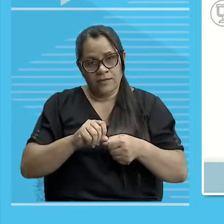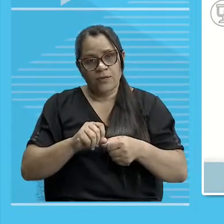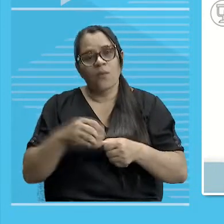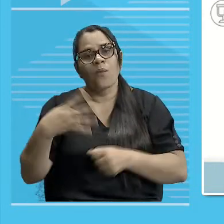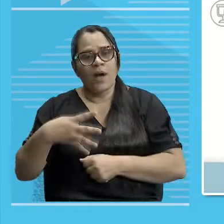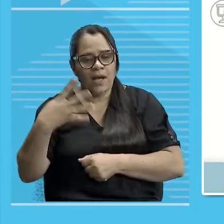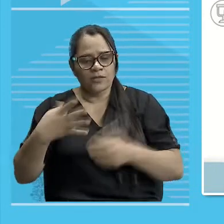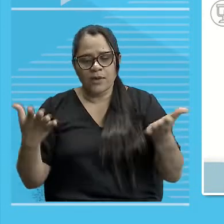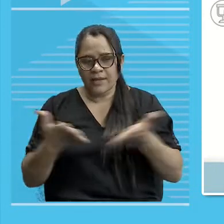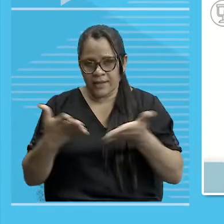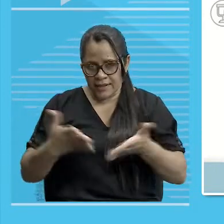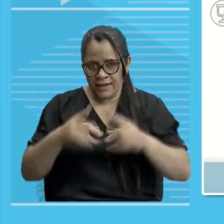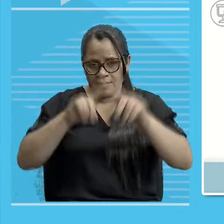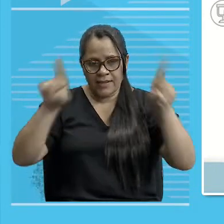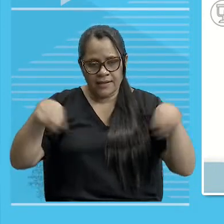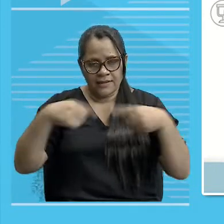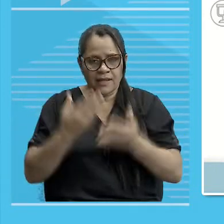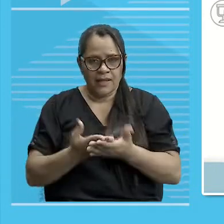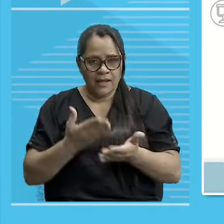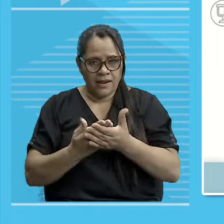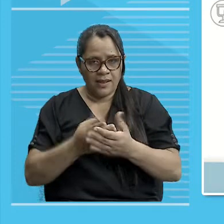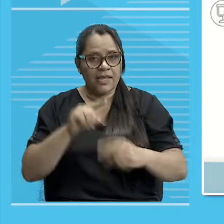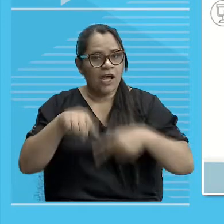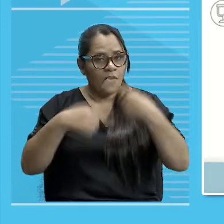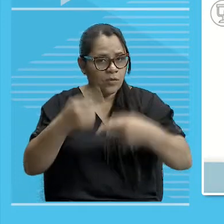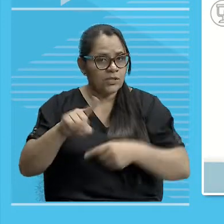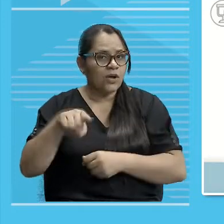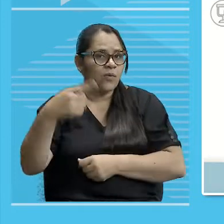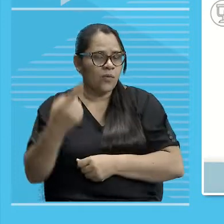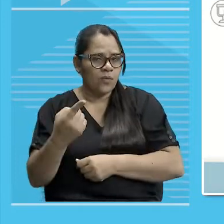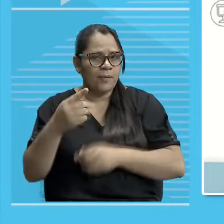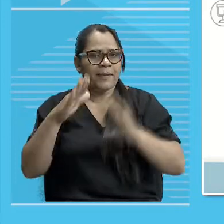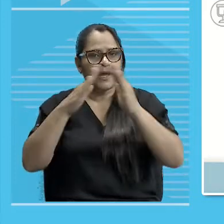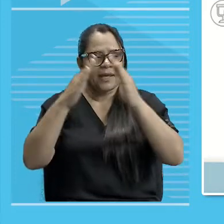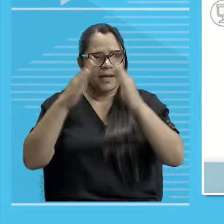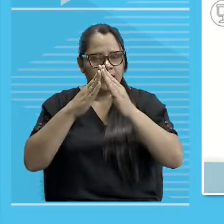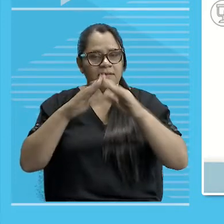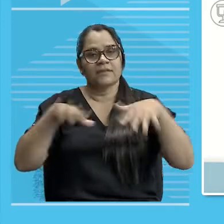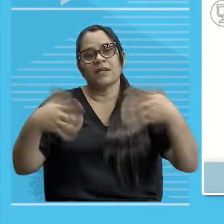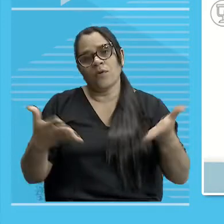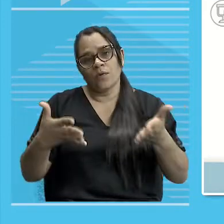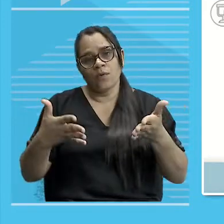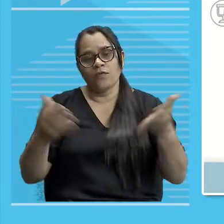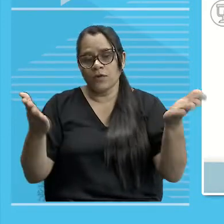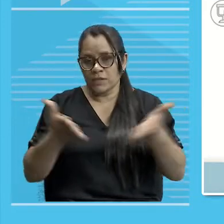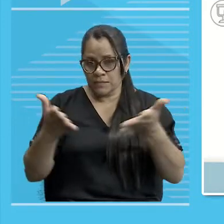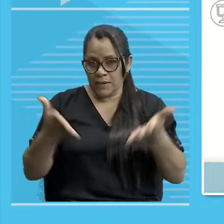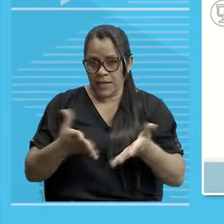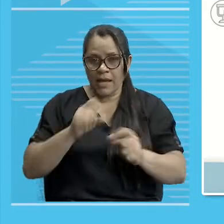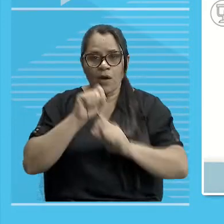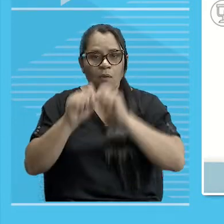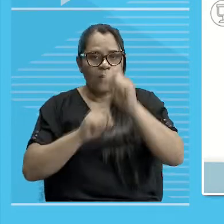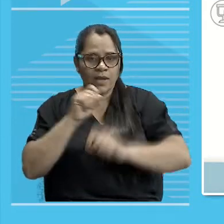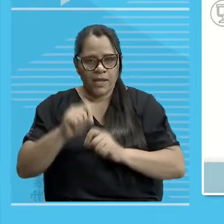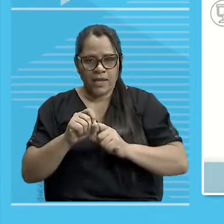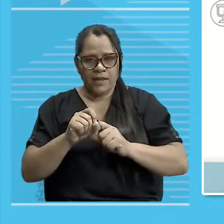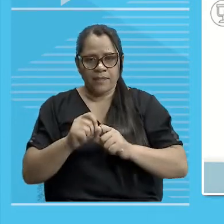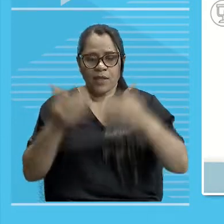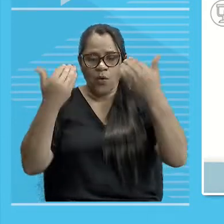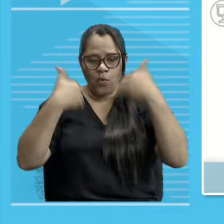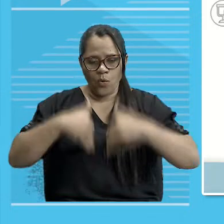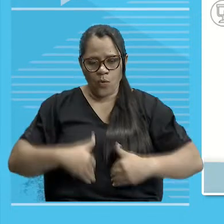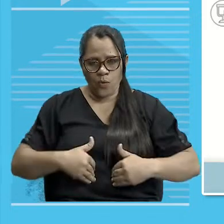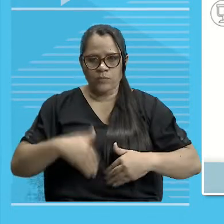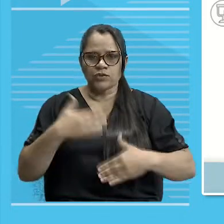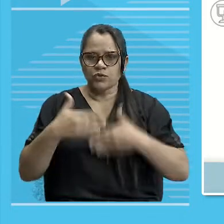Sempre, tá? Então, primeiro ponto é falar sobre puberdade. Professor, peraí, por que eu tenho que falar sobre puberdade? Porque